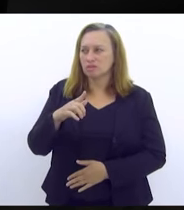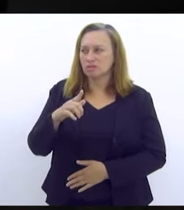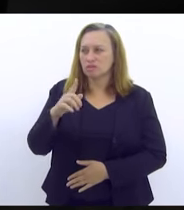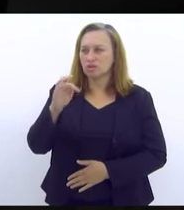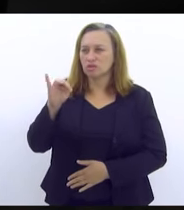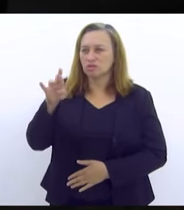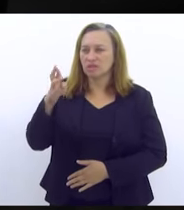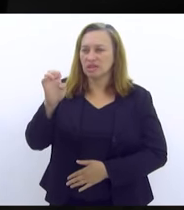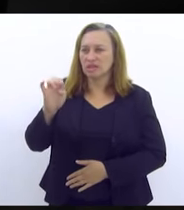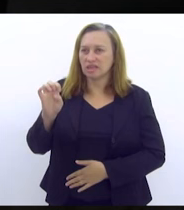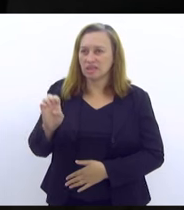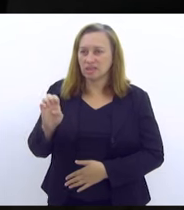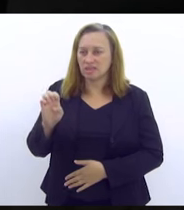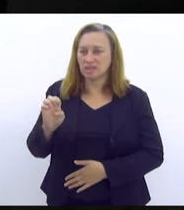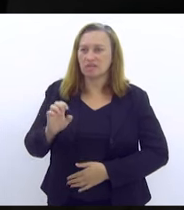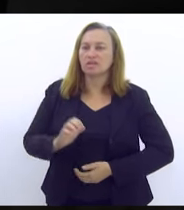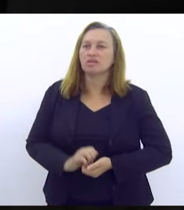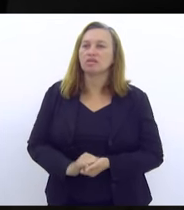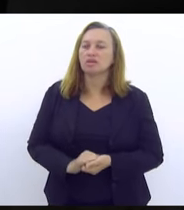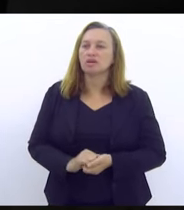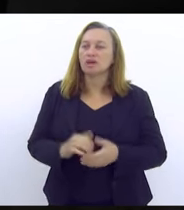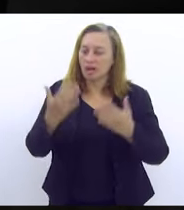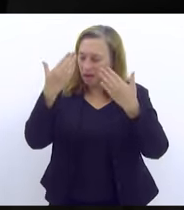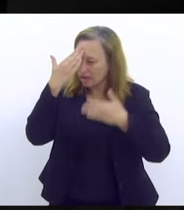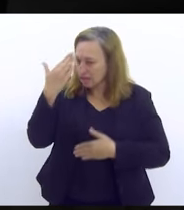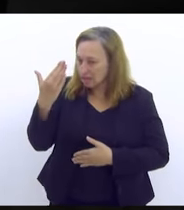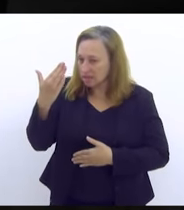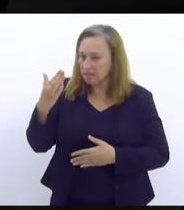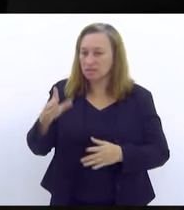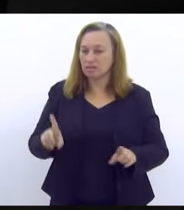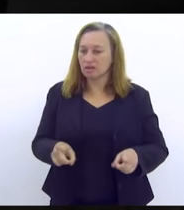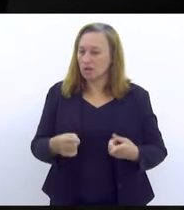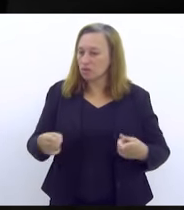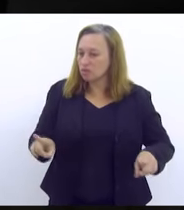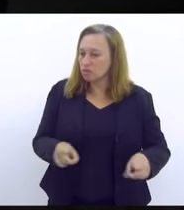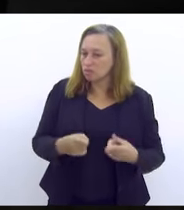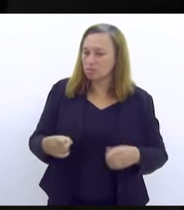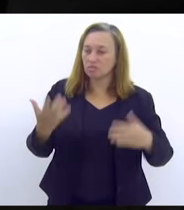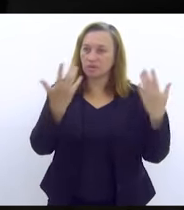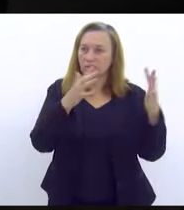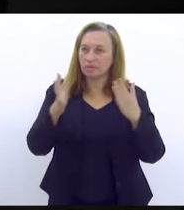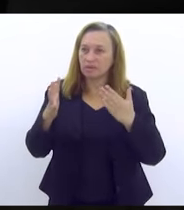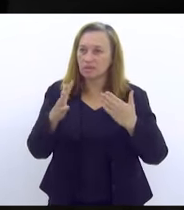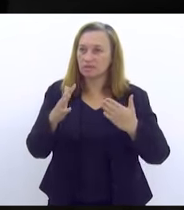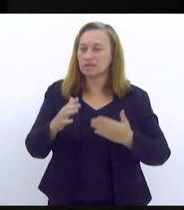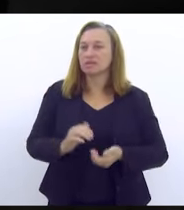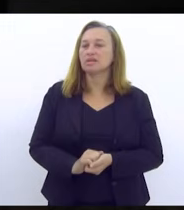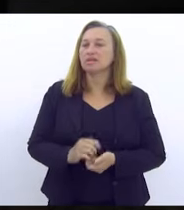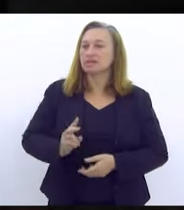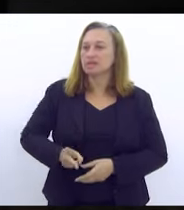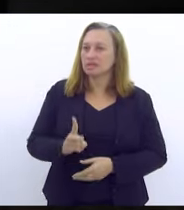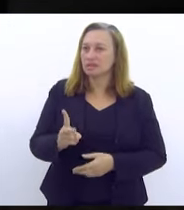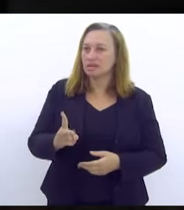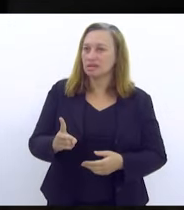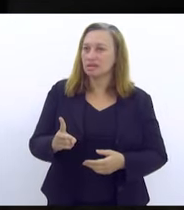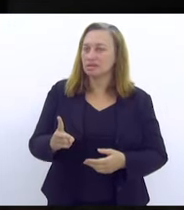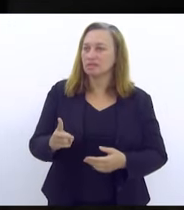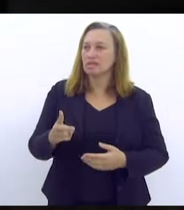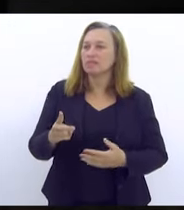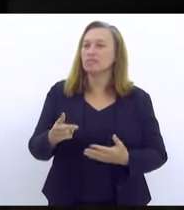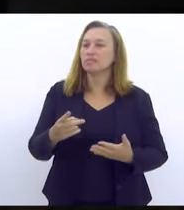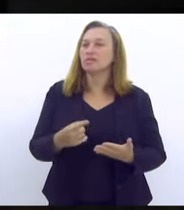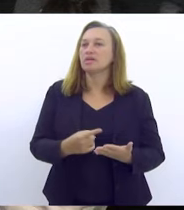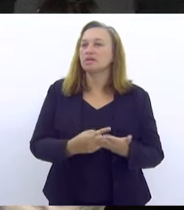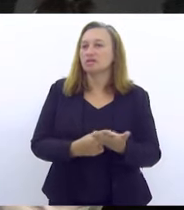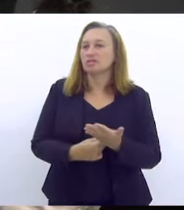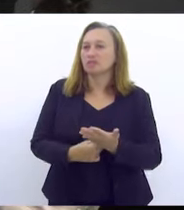agradeço desde já aos músicos por abrilhantarem essa cerimônia e sempre atender às nossas